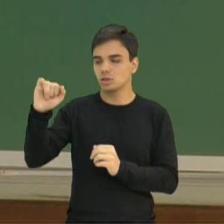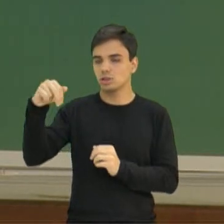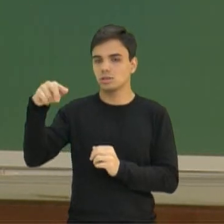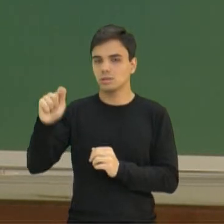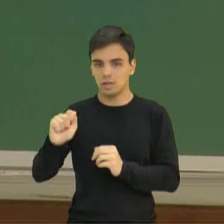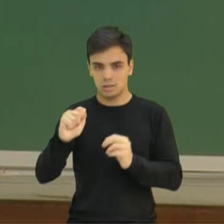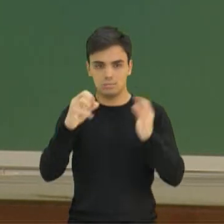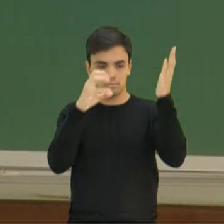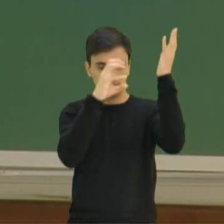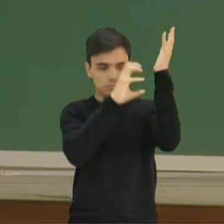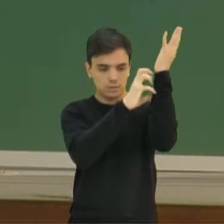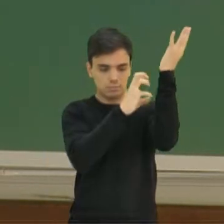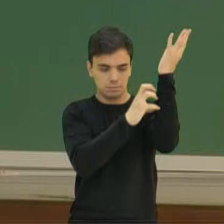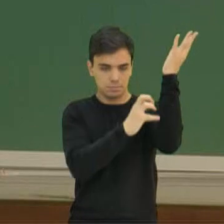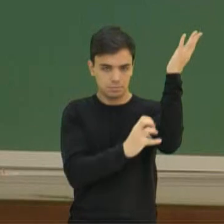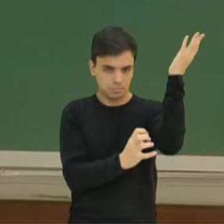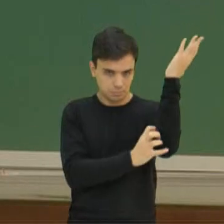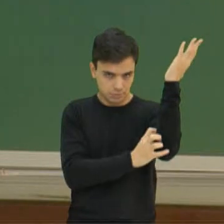Então nós temos lá